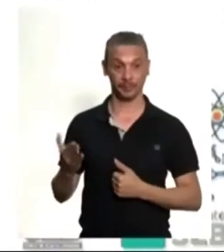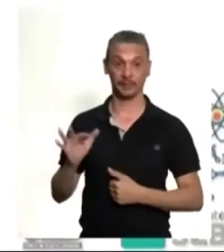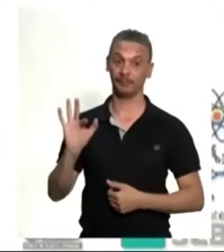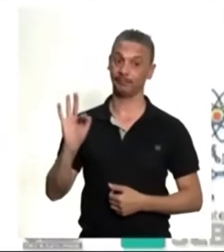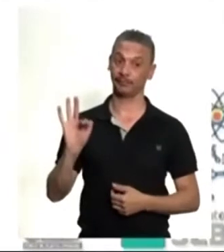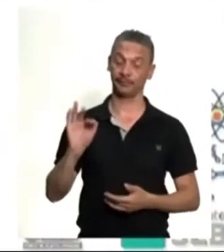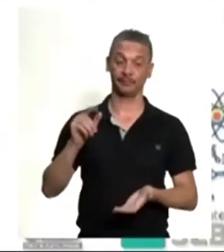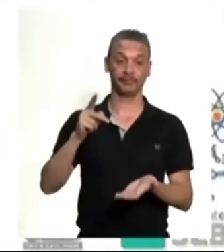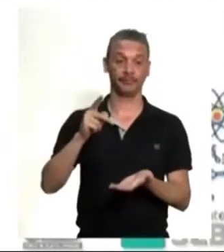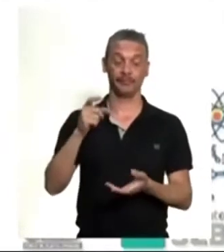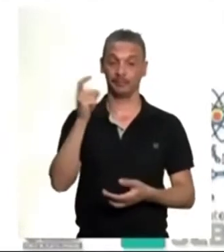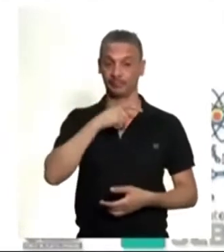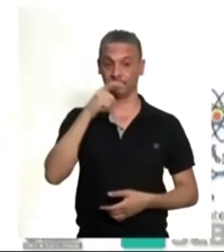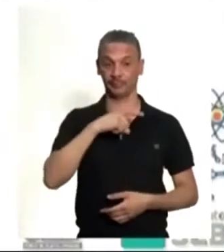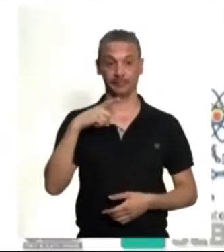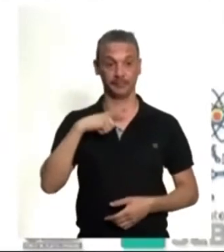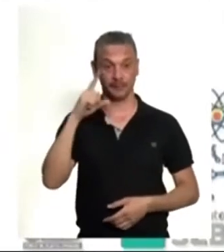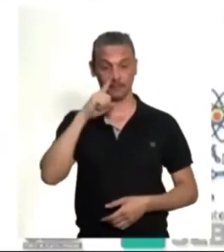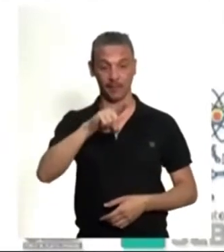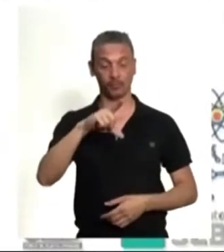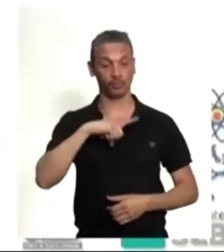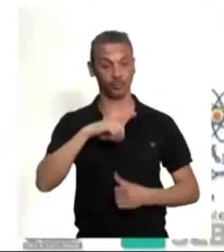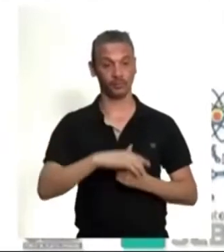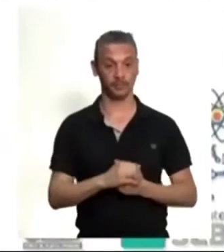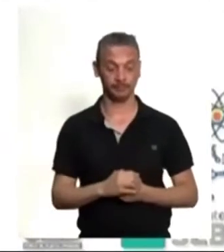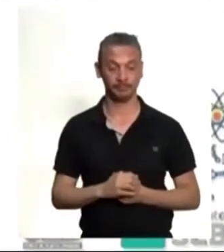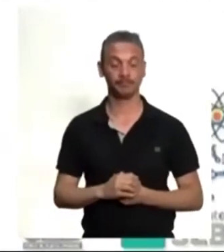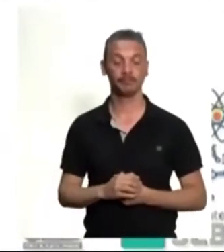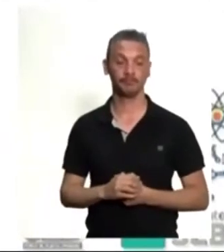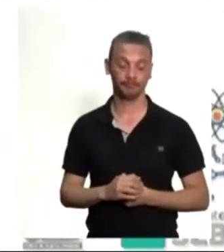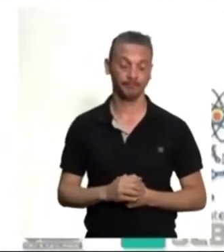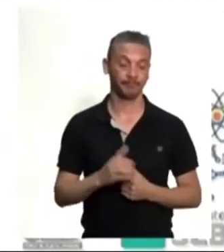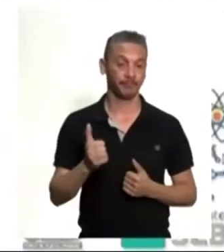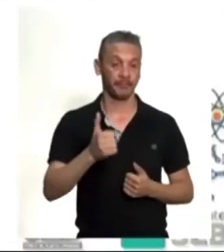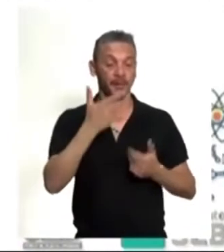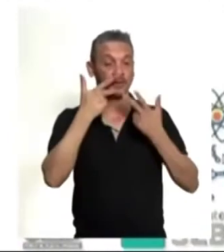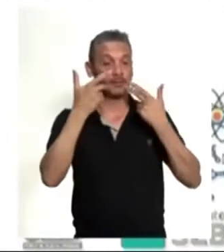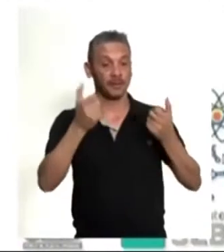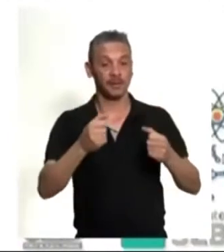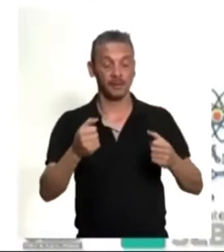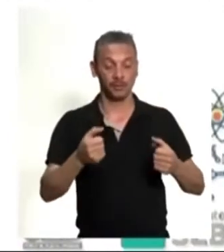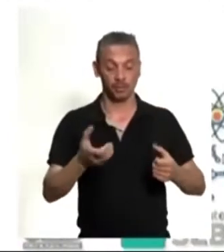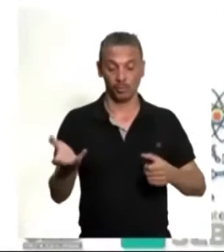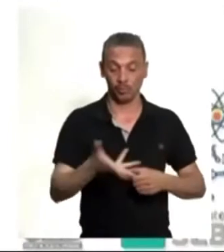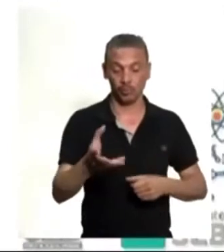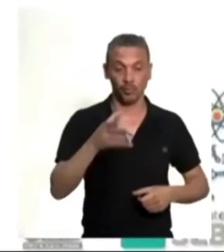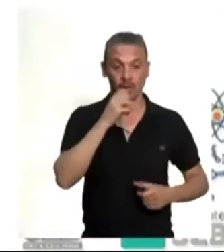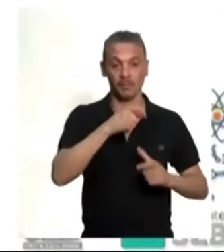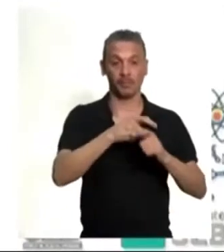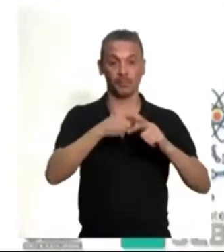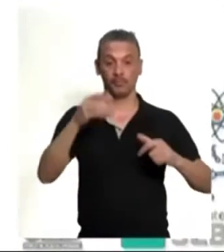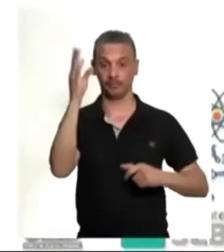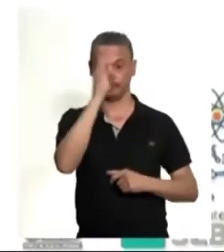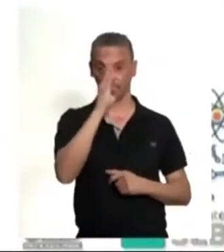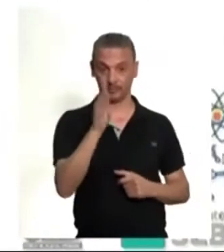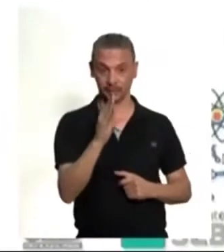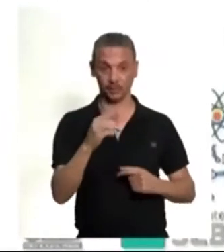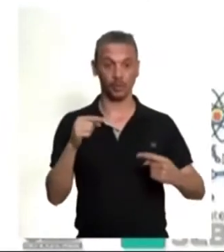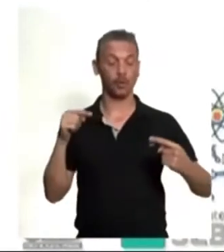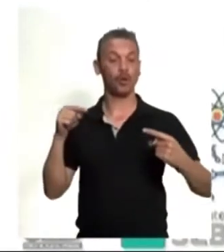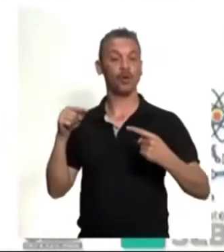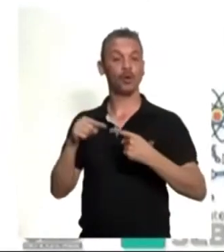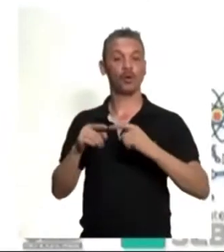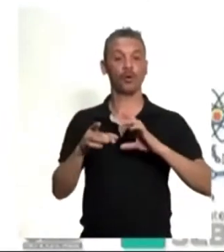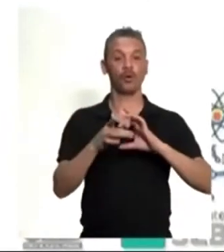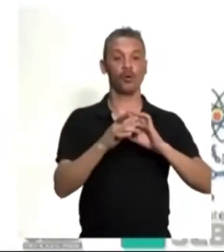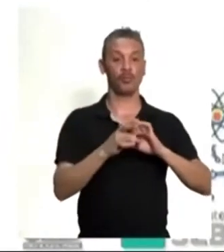é falsa. Ficaria melhor dizer assim, ó, o crescimento acelerado da urbanização no Brasil está